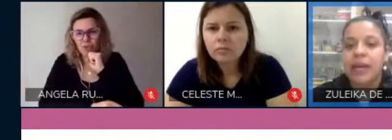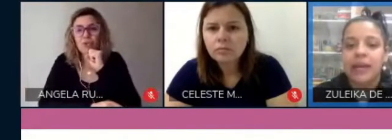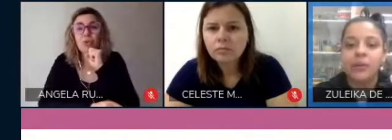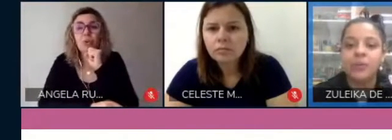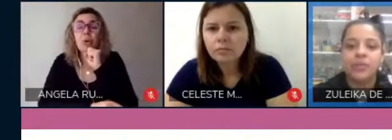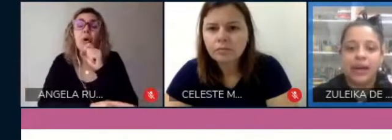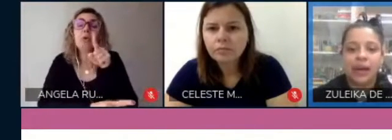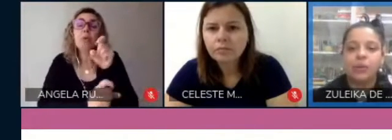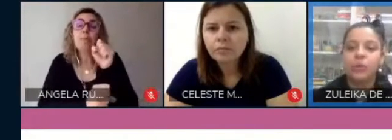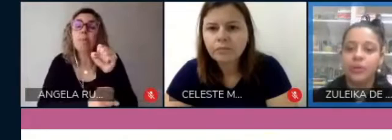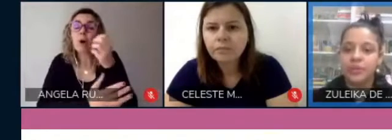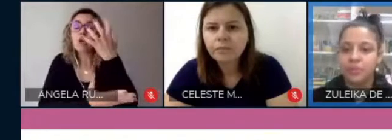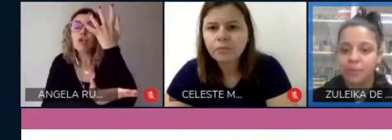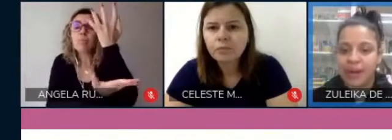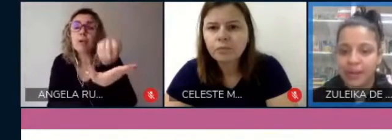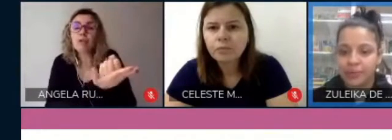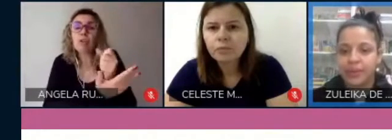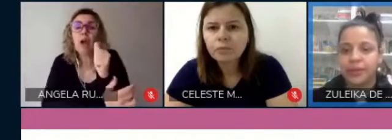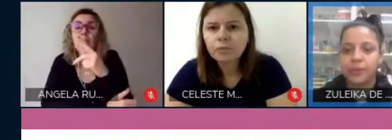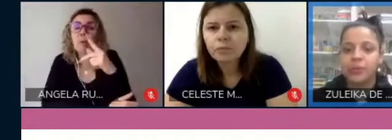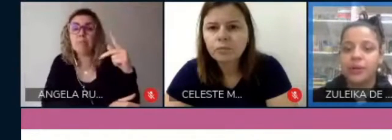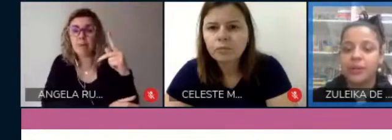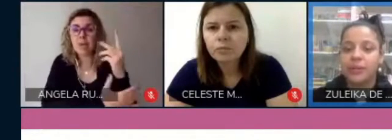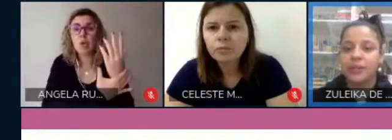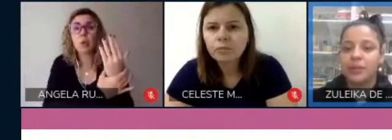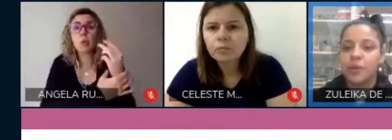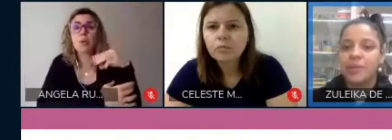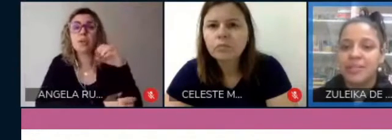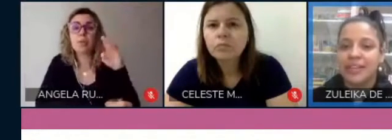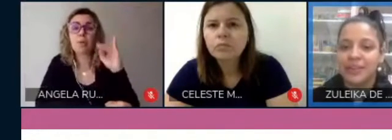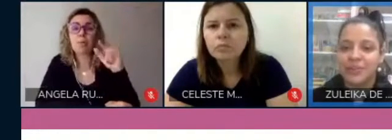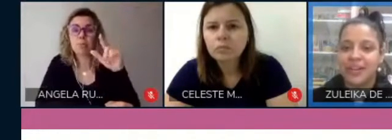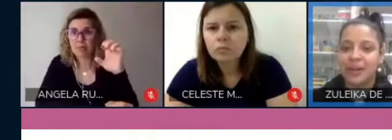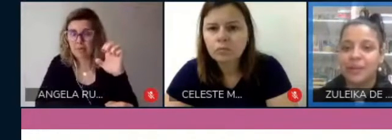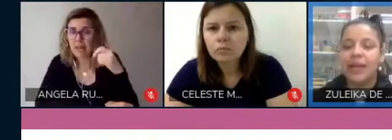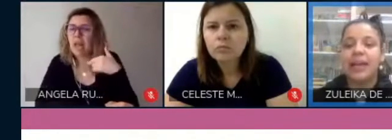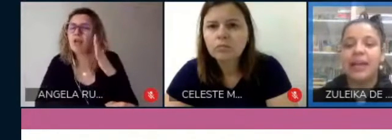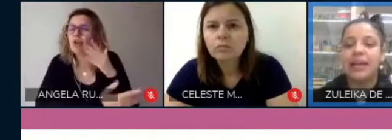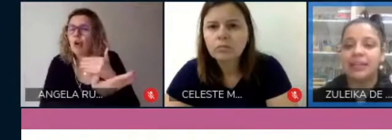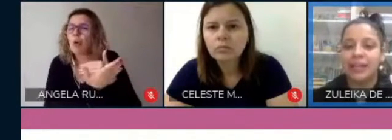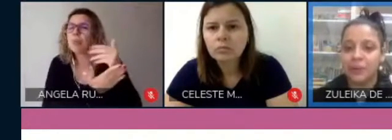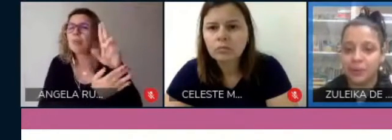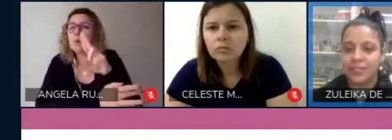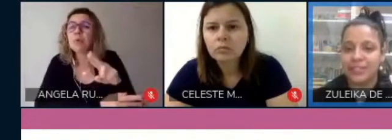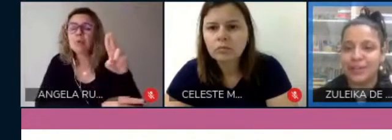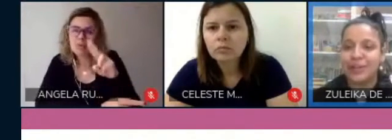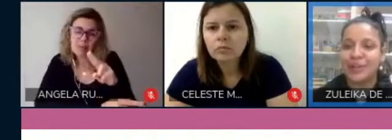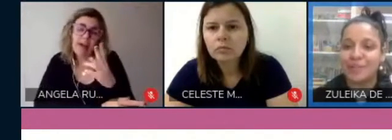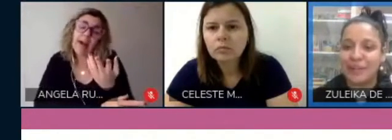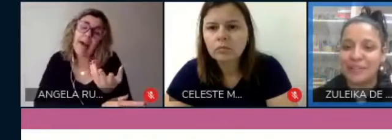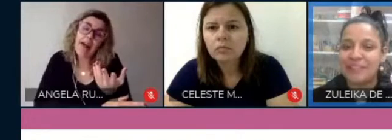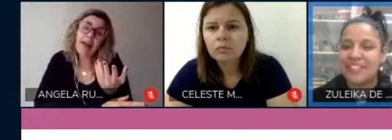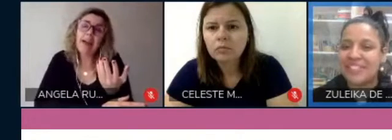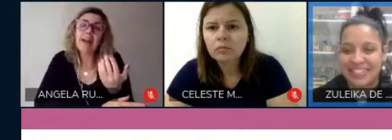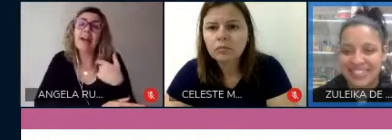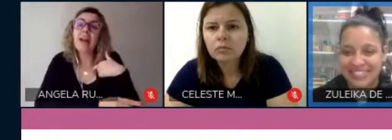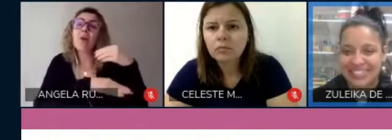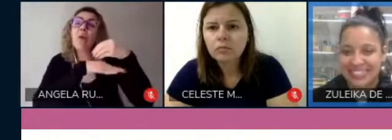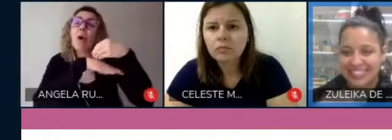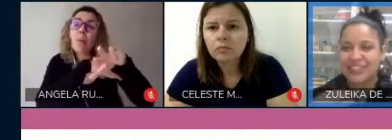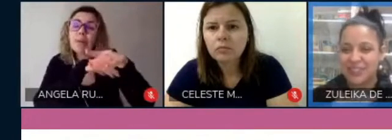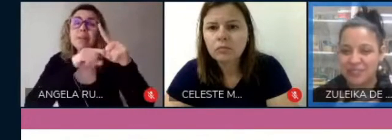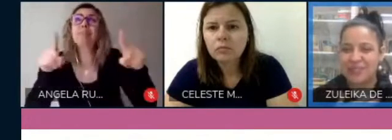SAB, é usar o URGS Mobile. Eu comecei a usar, né, é aquela coisa, né, eu recomendo,